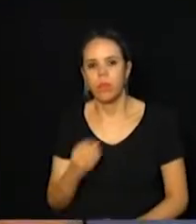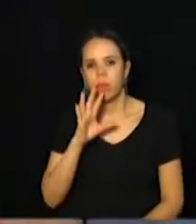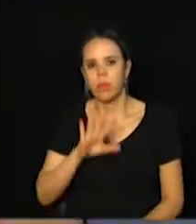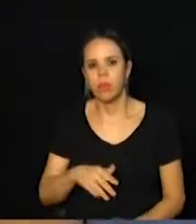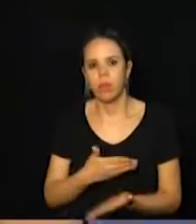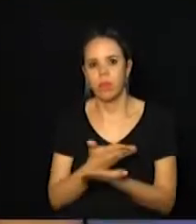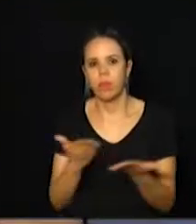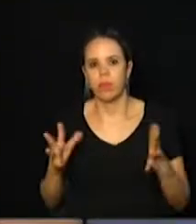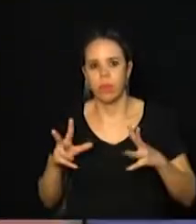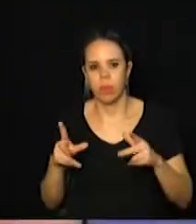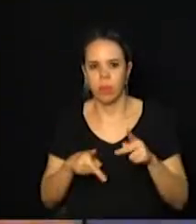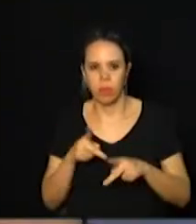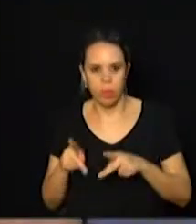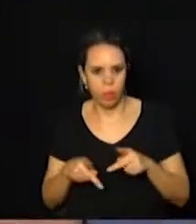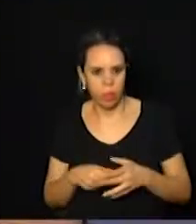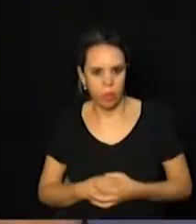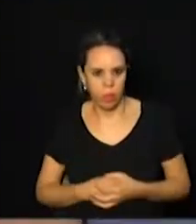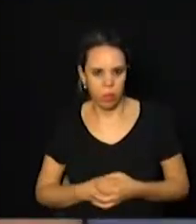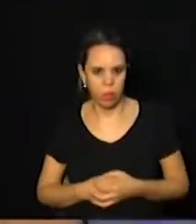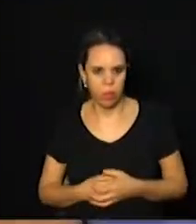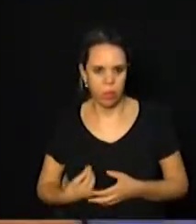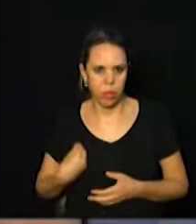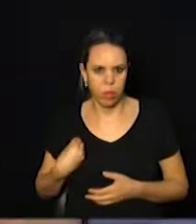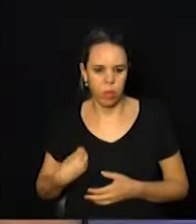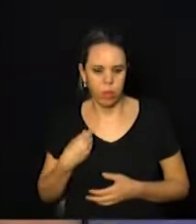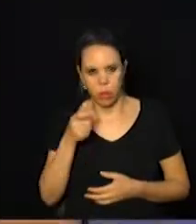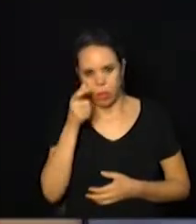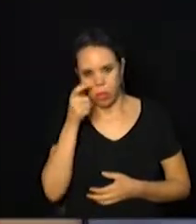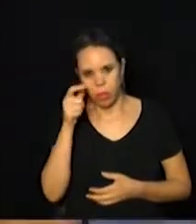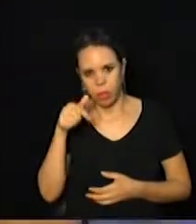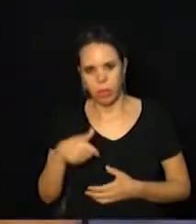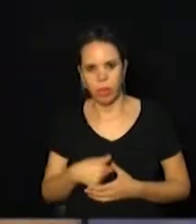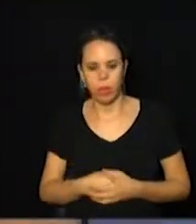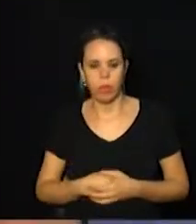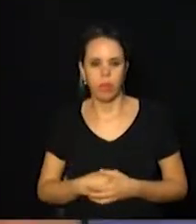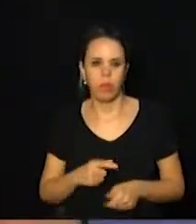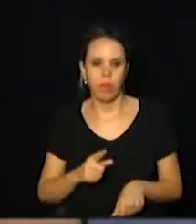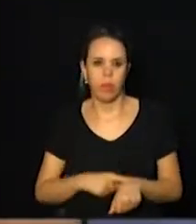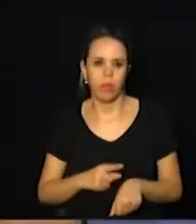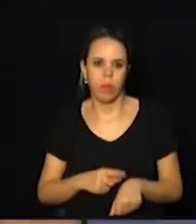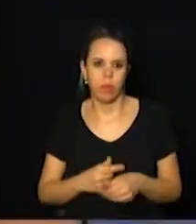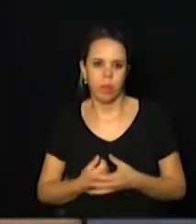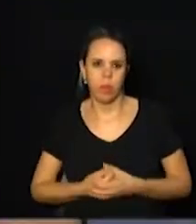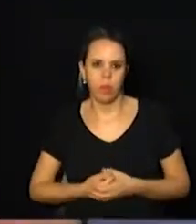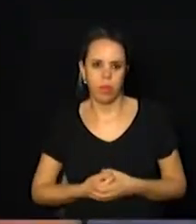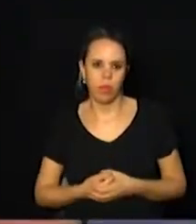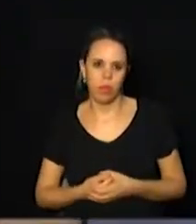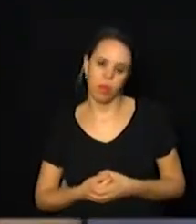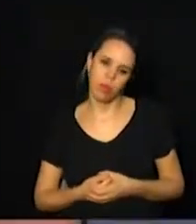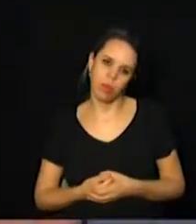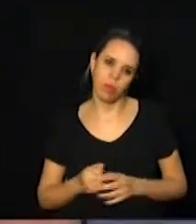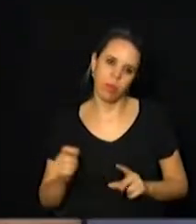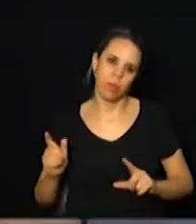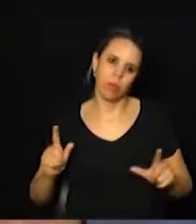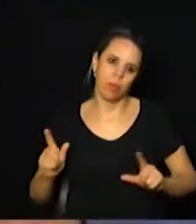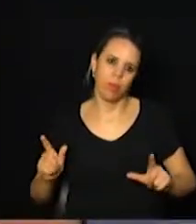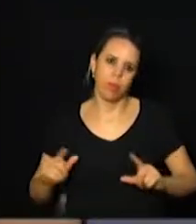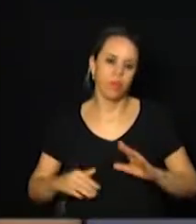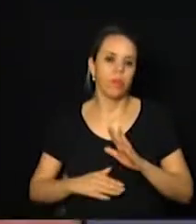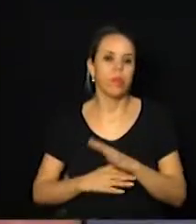tarde a todos e a todos que nos que nos veem neste momento pela TV